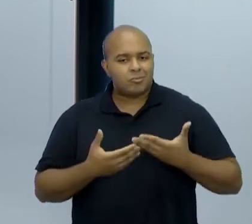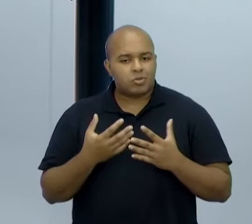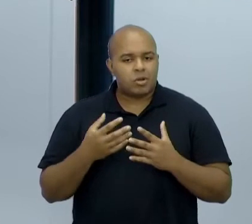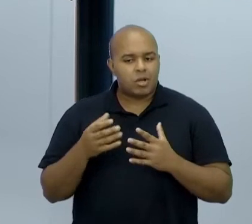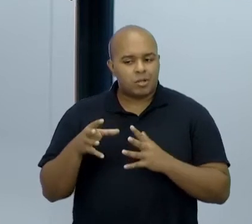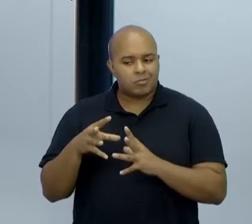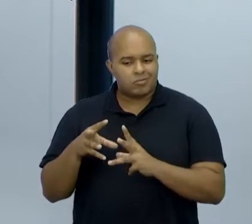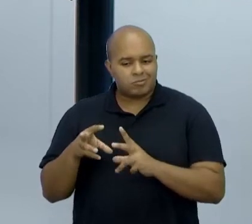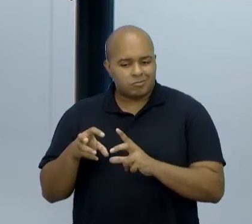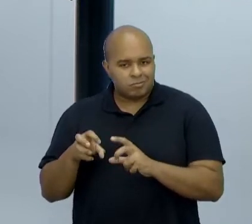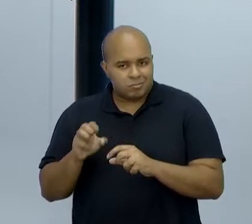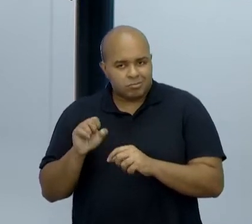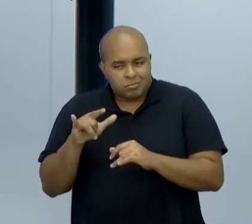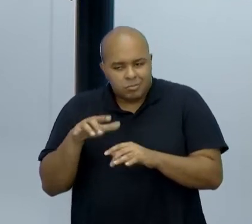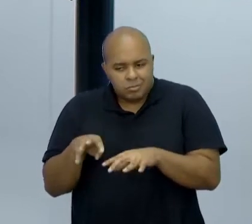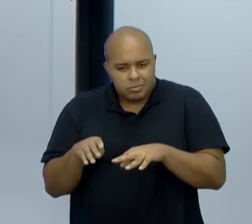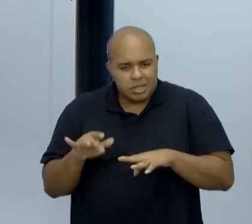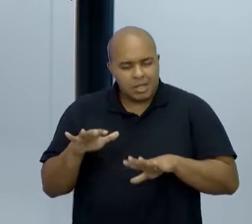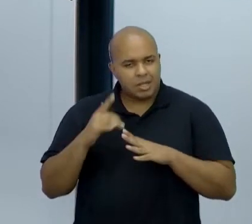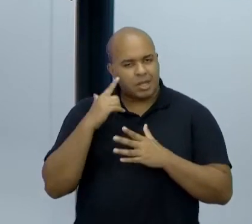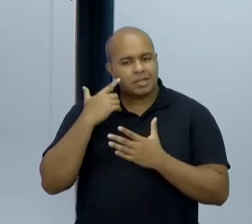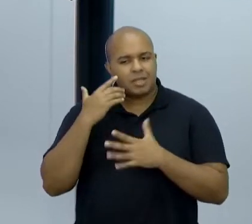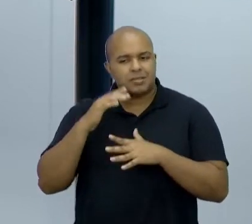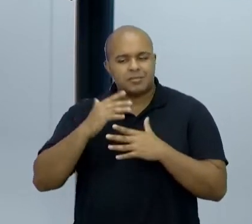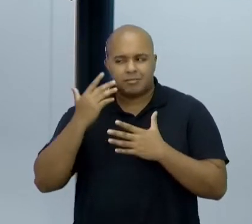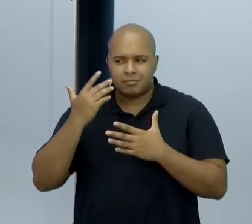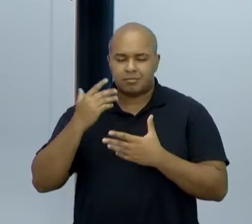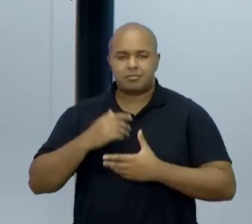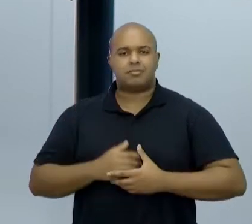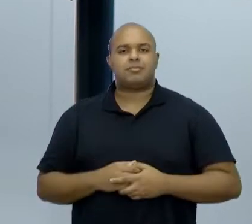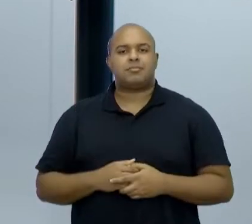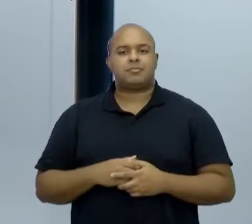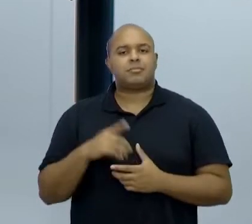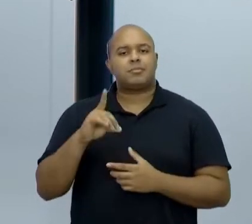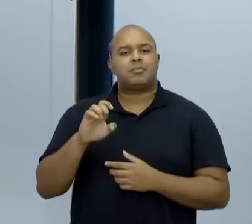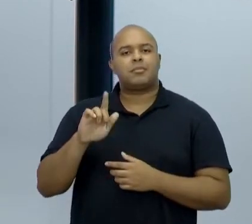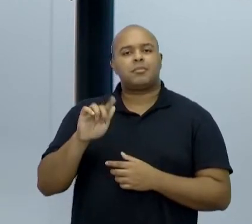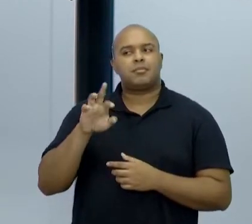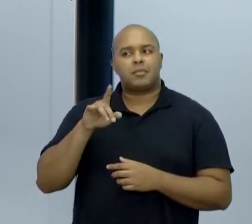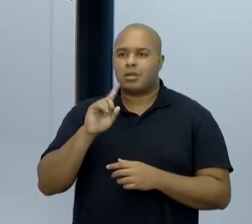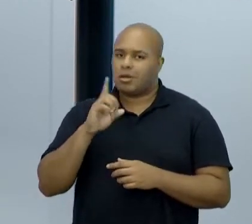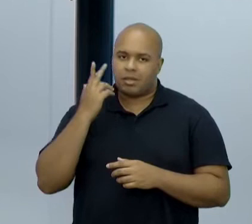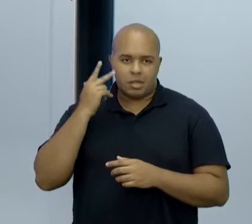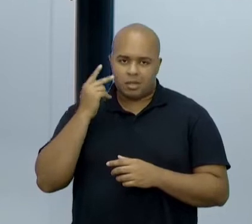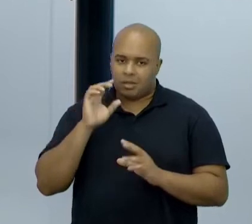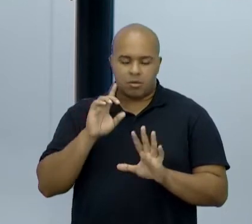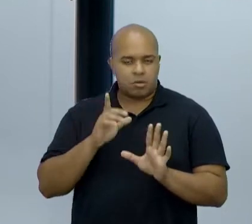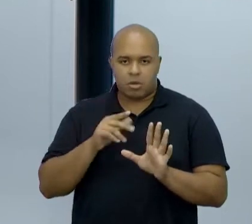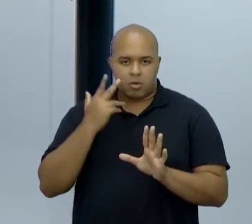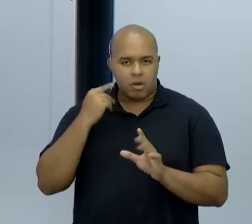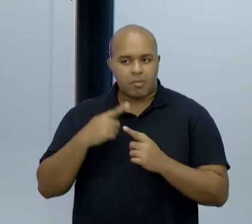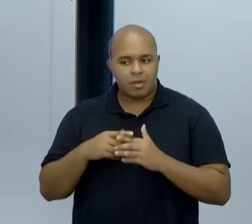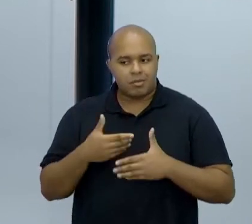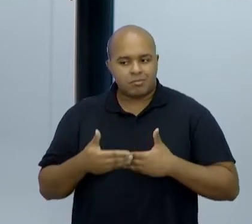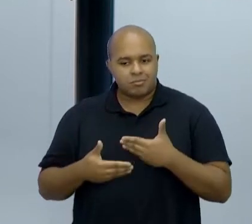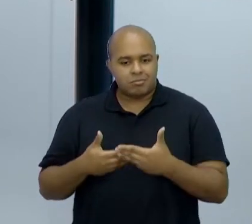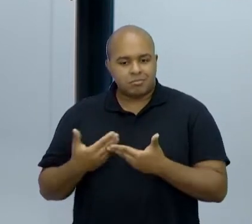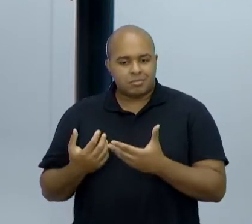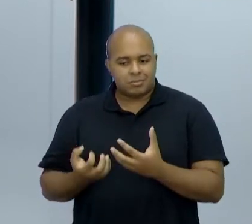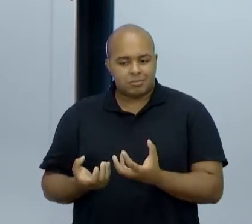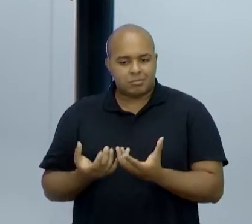do solo, tá certo? Que ela não é algo natural, porque a frequência